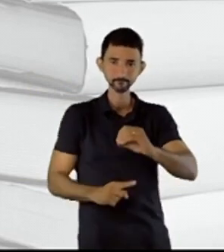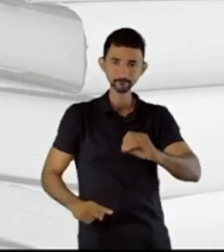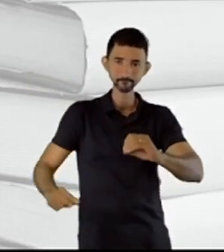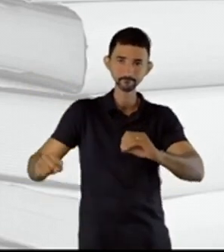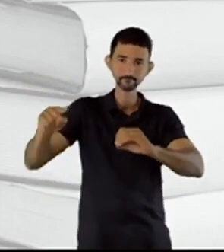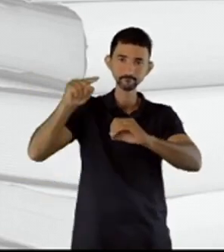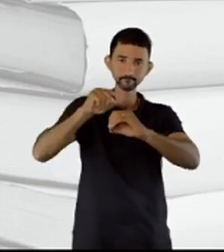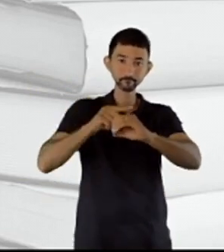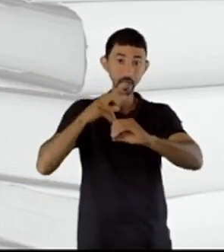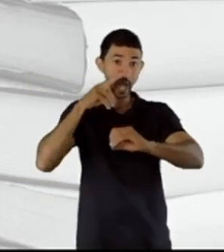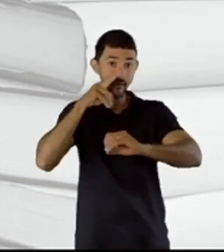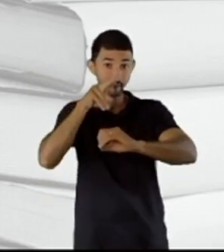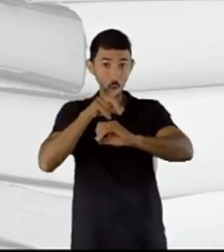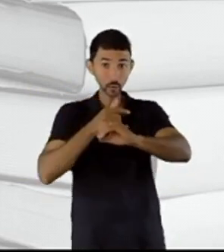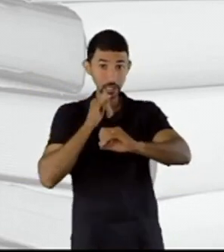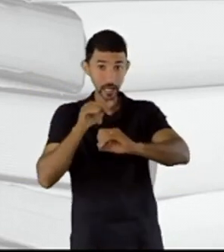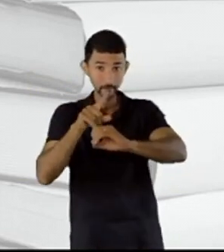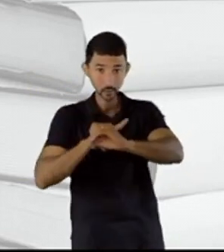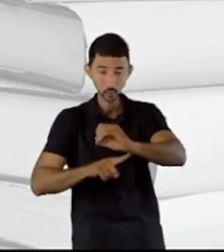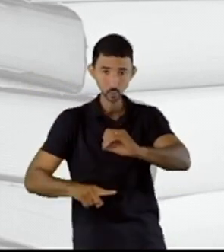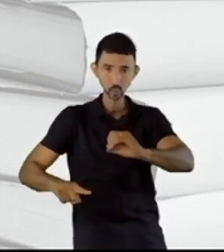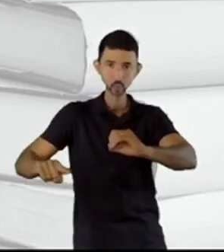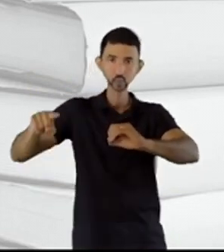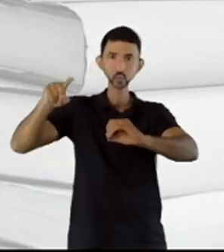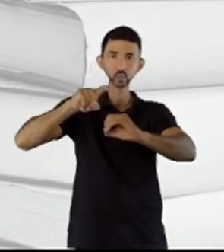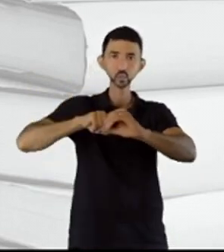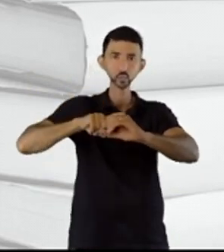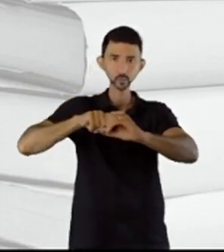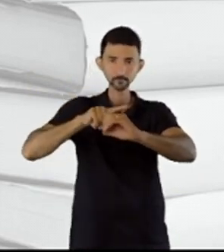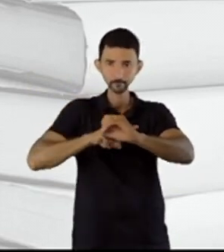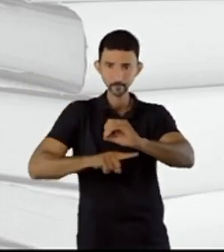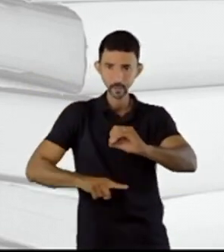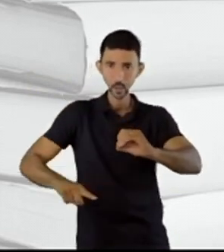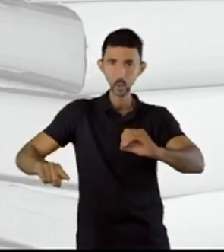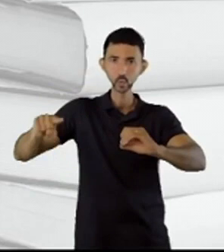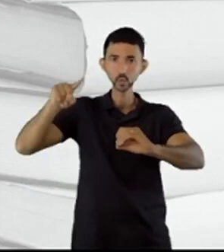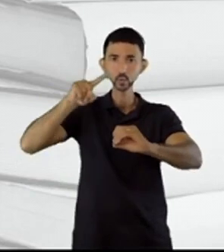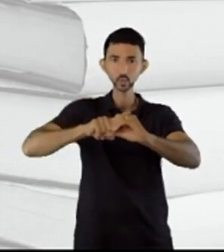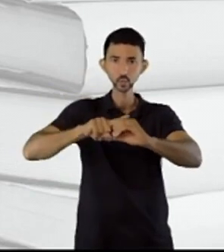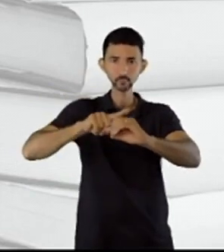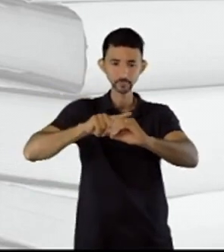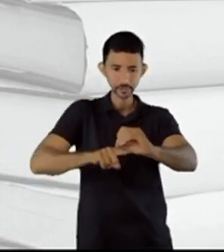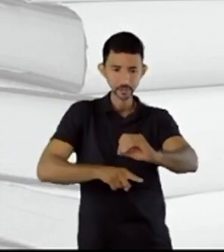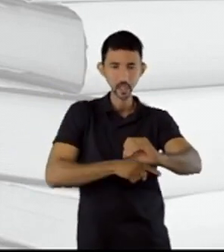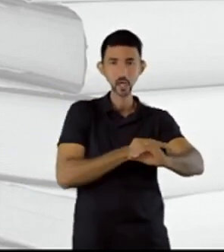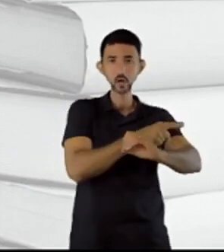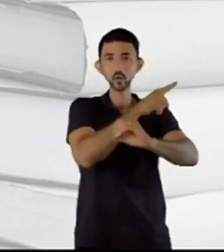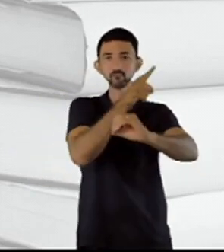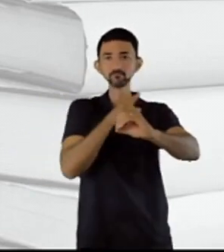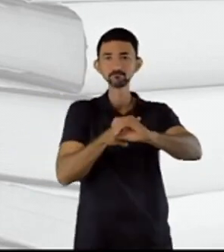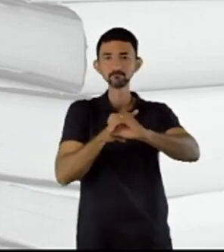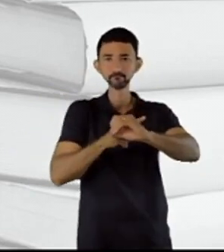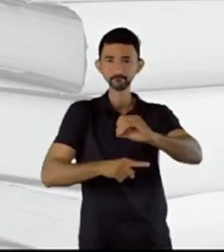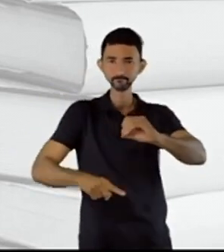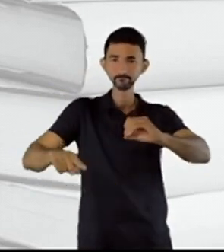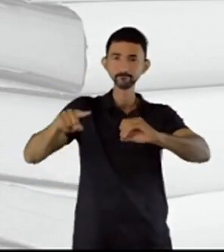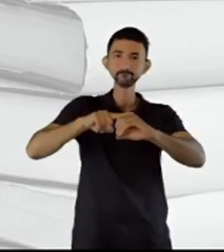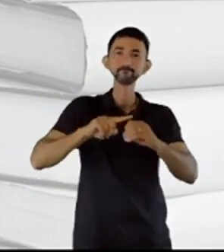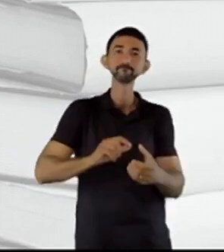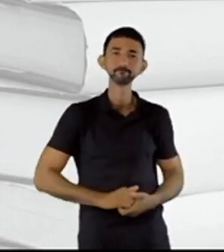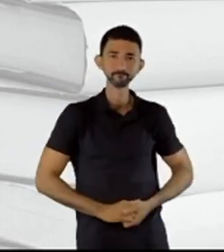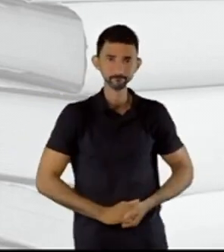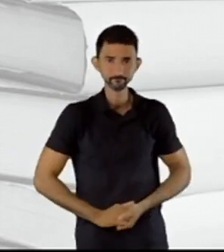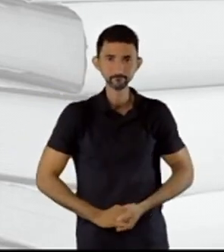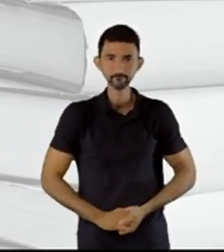a força eletromagnética, né, sendo colocada através da Terra. É por